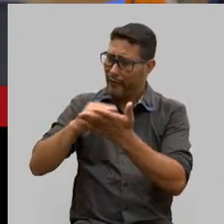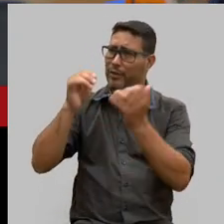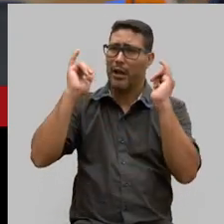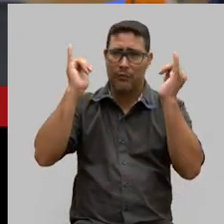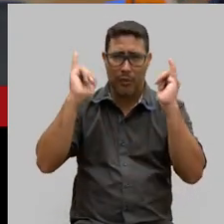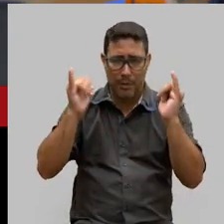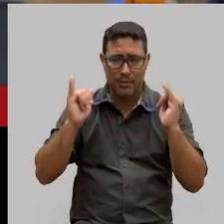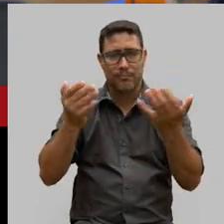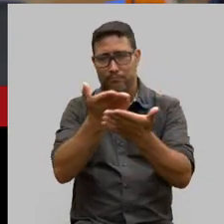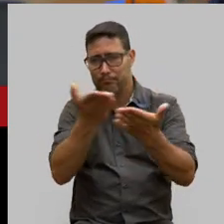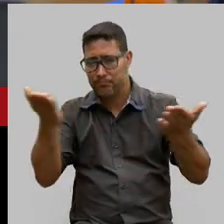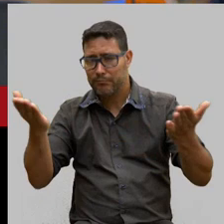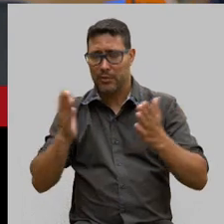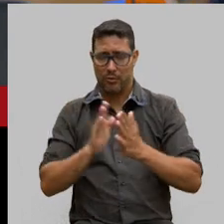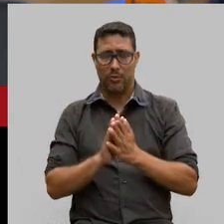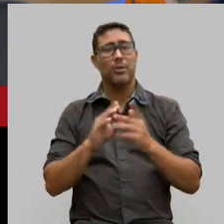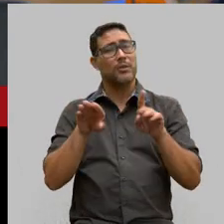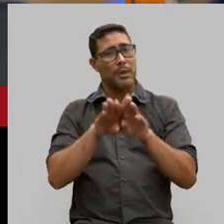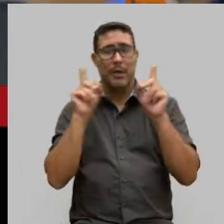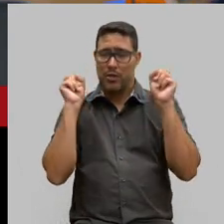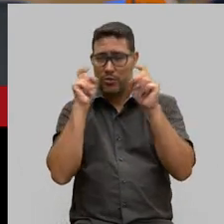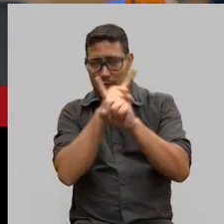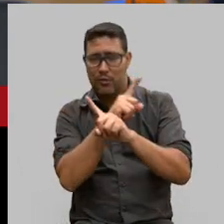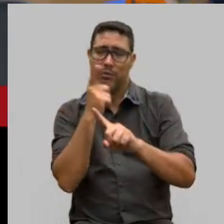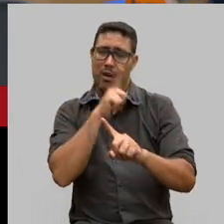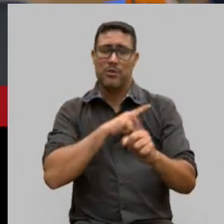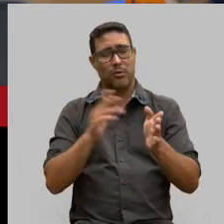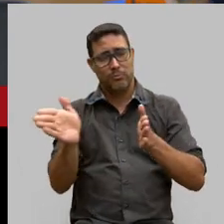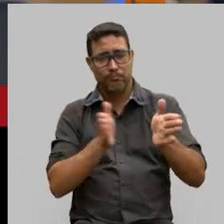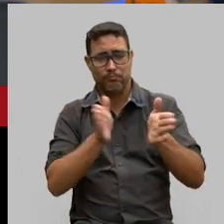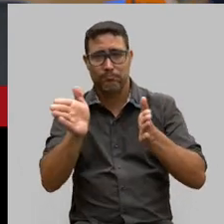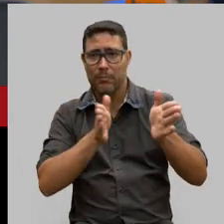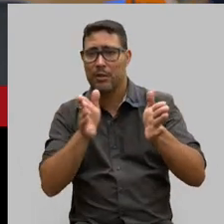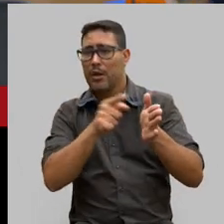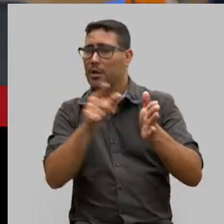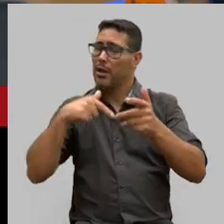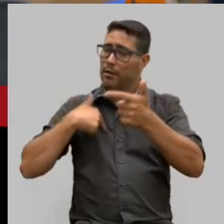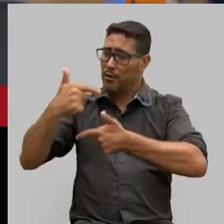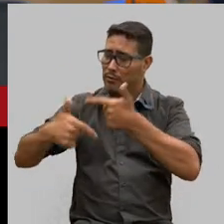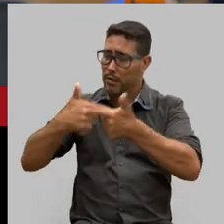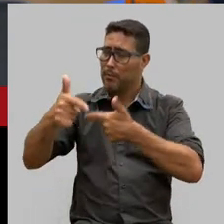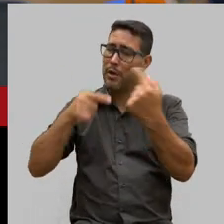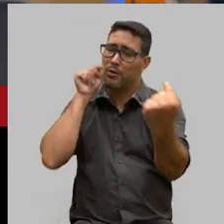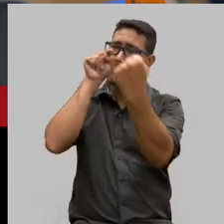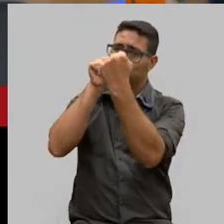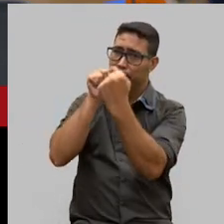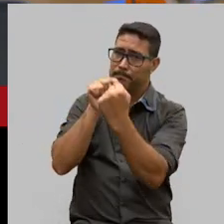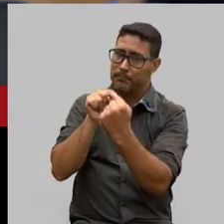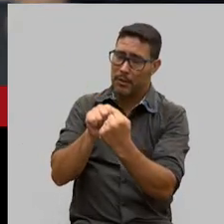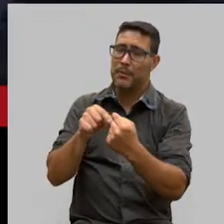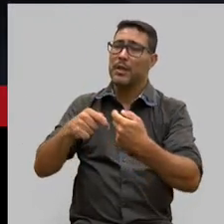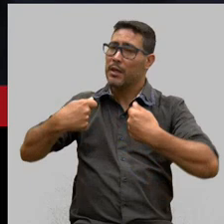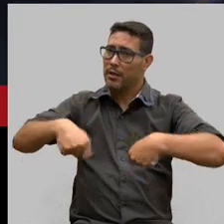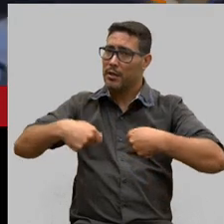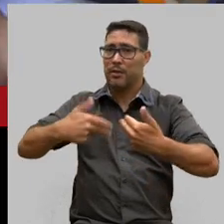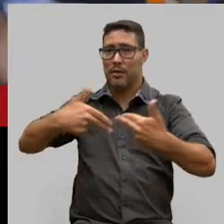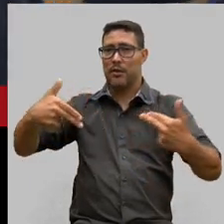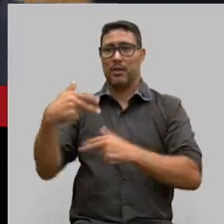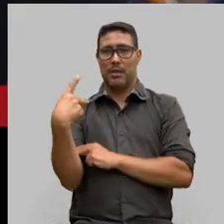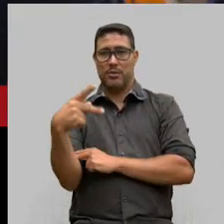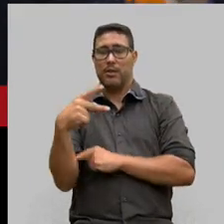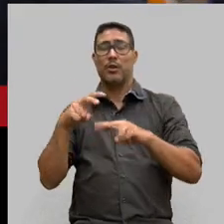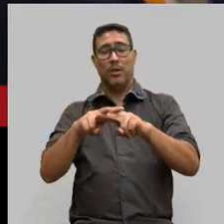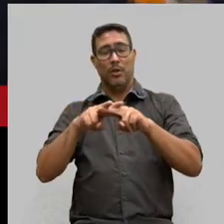transtorno e dificuldades no acesso a serviços adequados à suas demandas é portanto fundamental a formulação